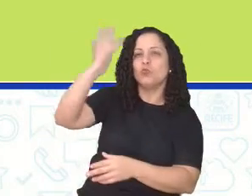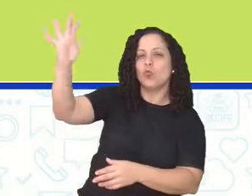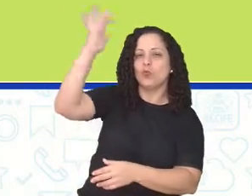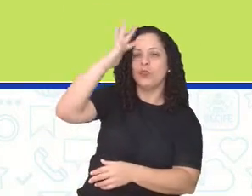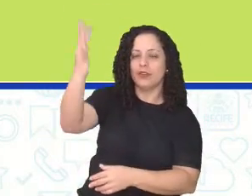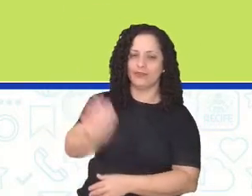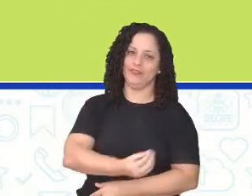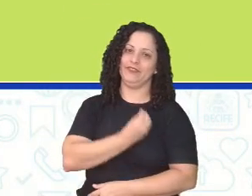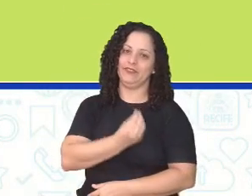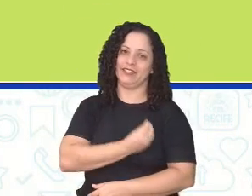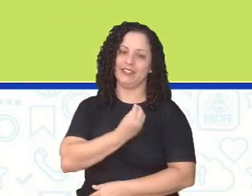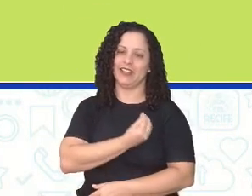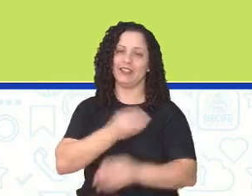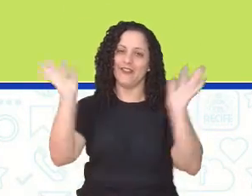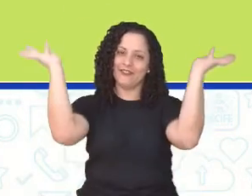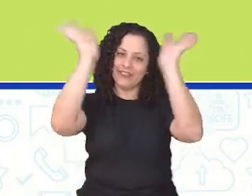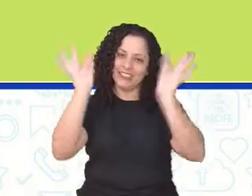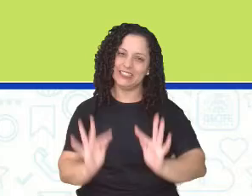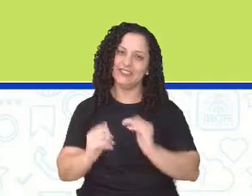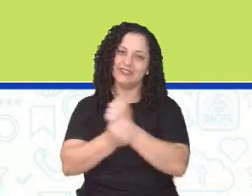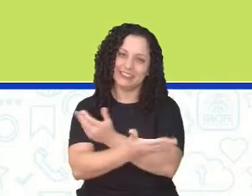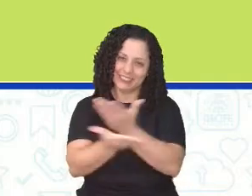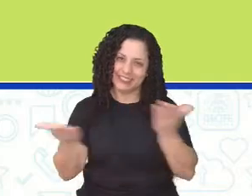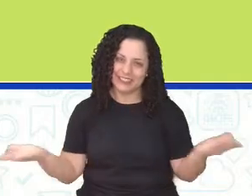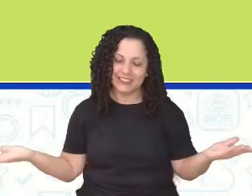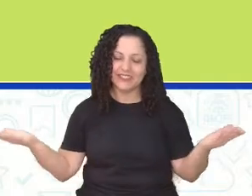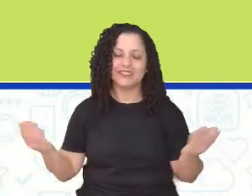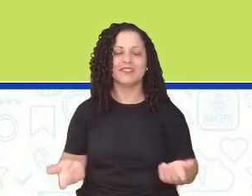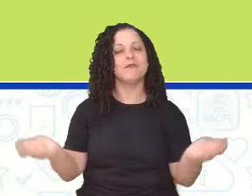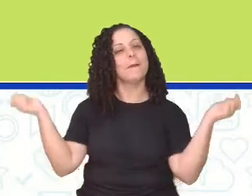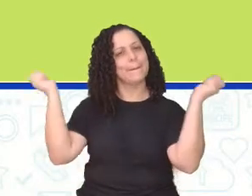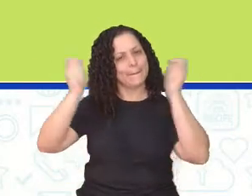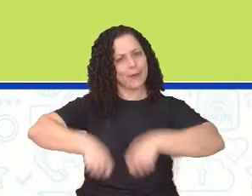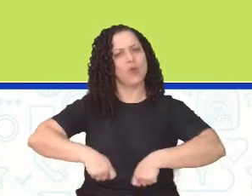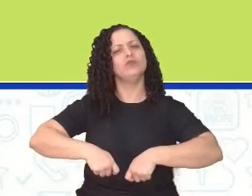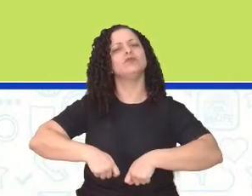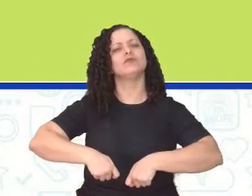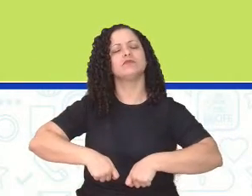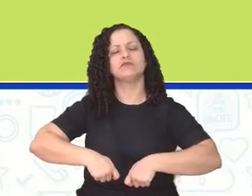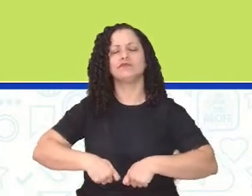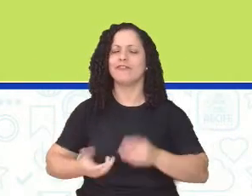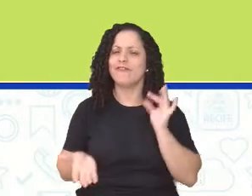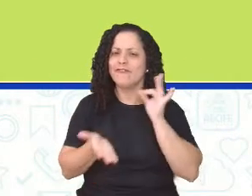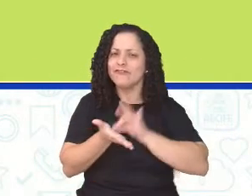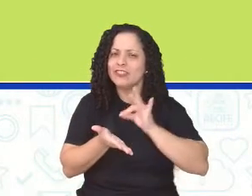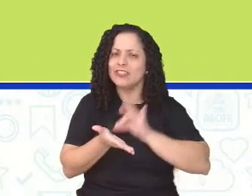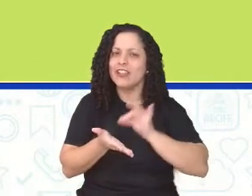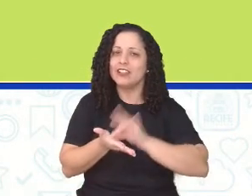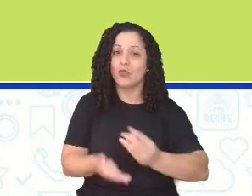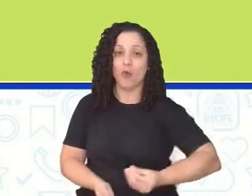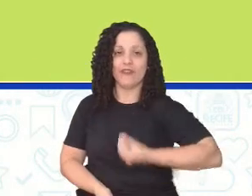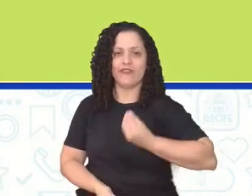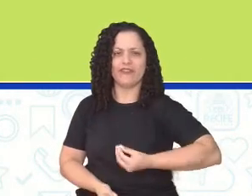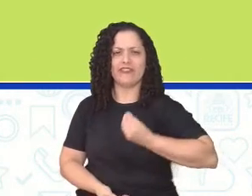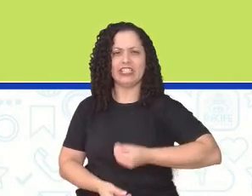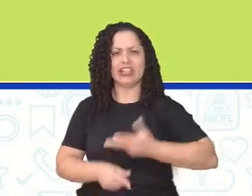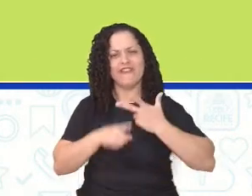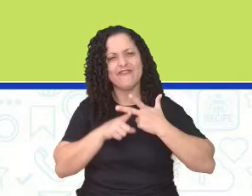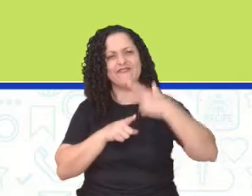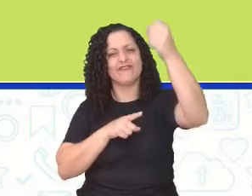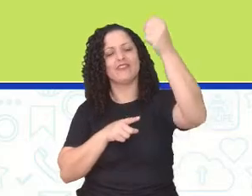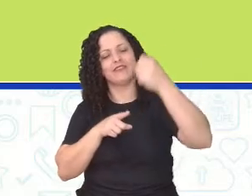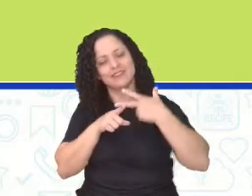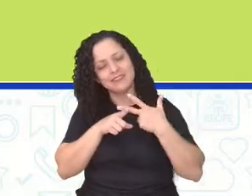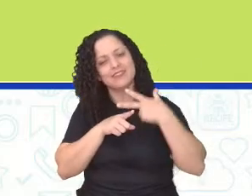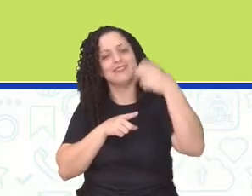um feliz dia dos estudantes para vocês, que vocês possam realmente ter sucesso e atingir os objetivos.